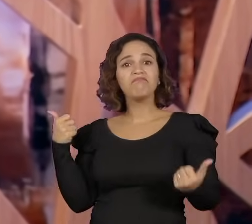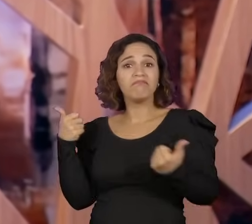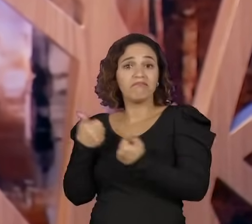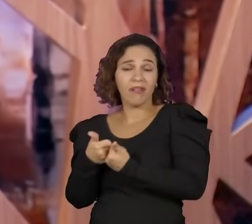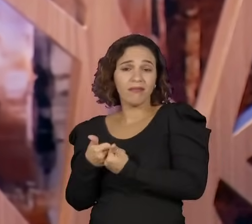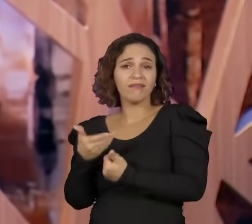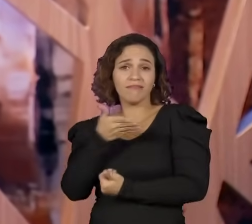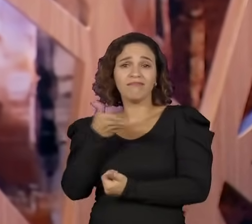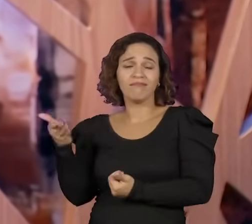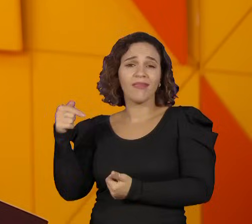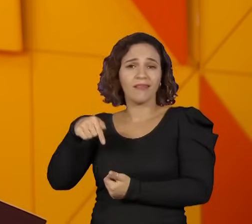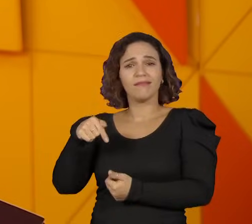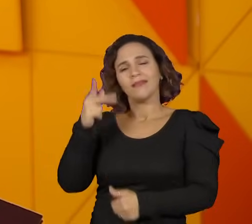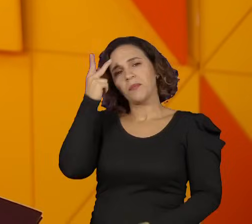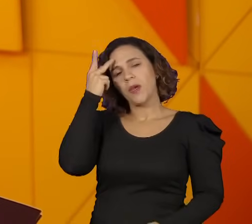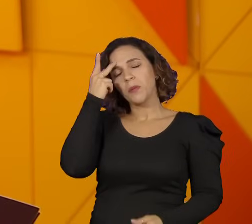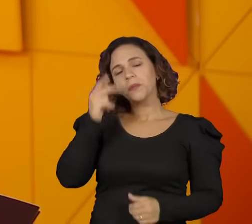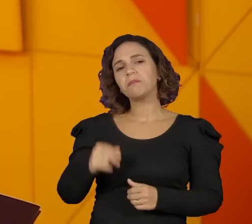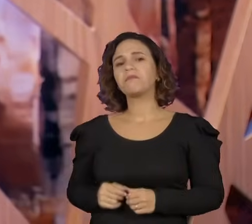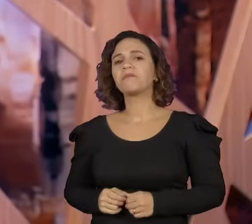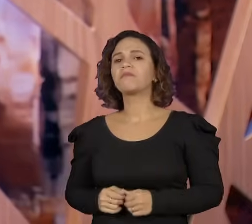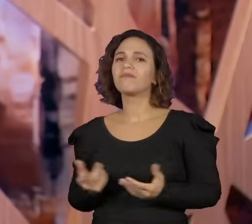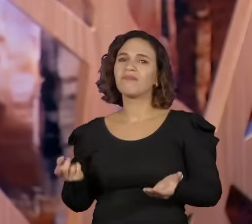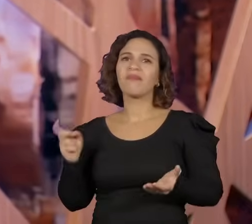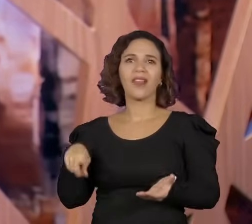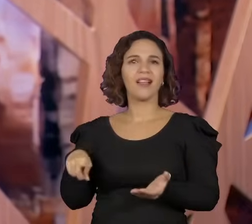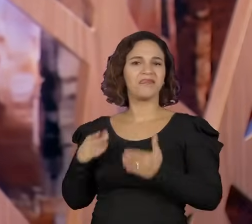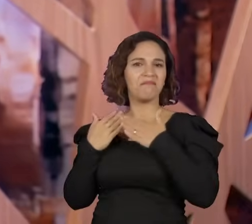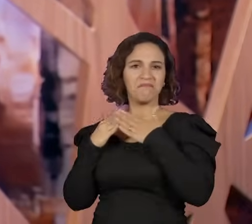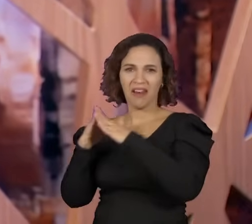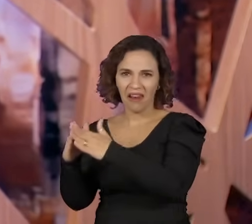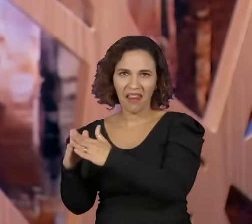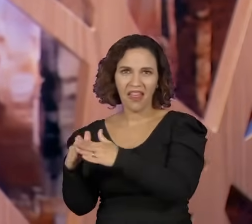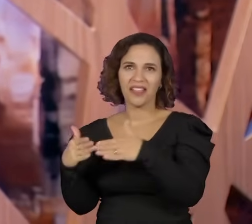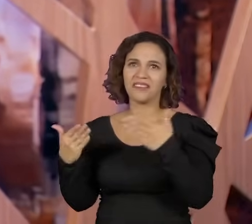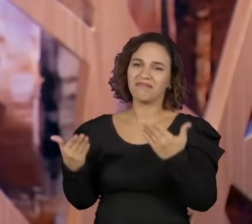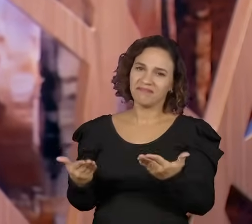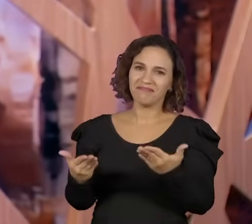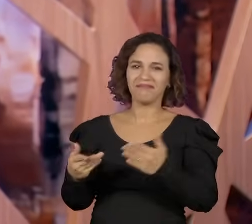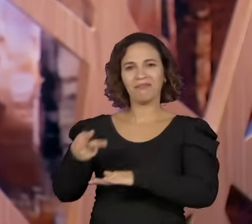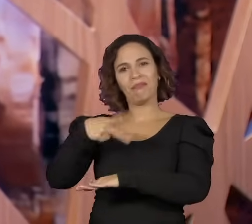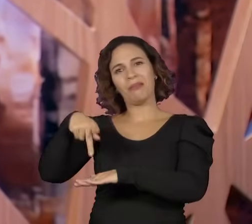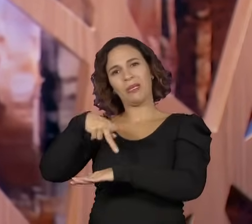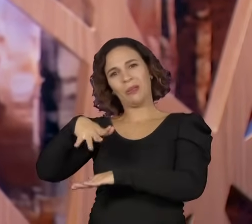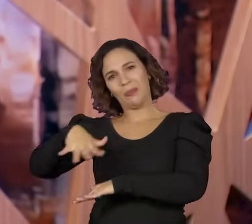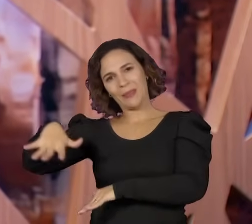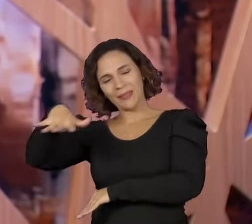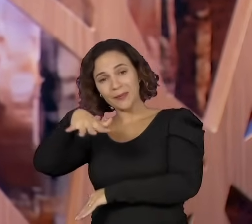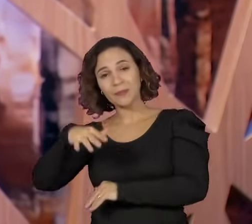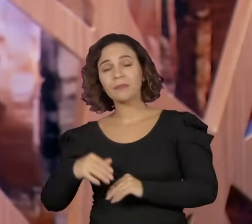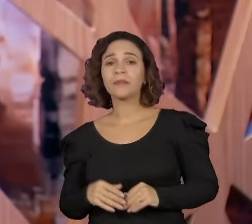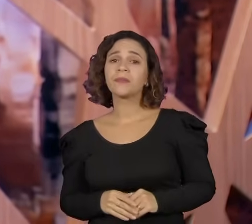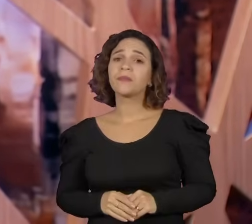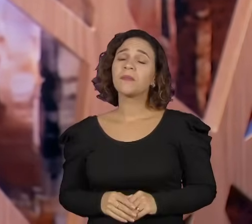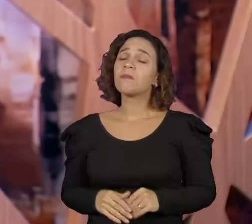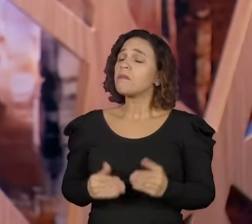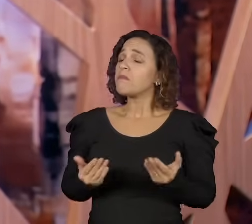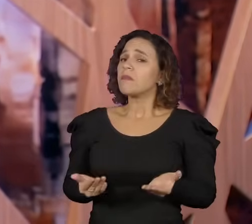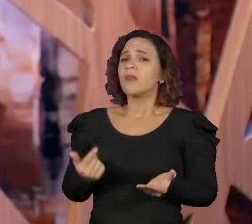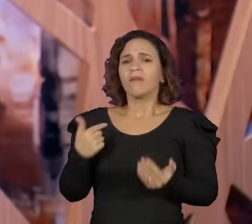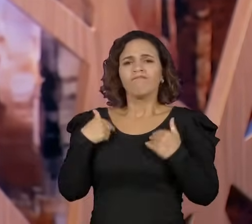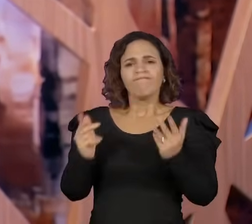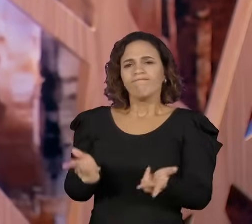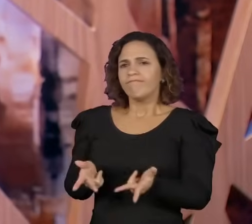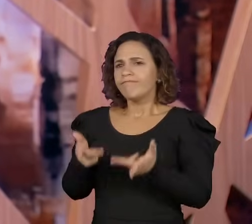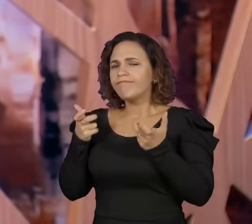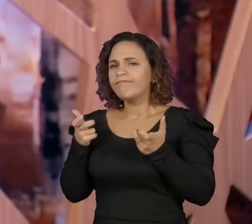Quebrada. É uma cidade aqui da Grande São Paulo. Exato, a gente é ali de Quebrada, entendeu? Pirituba City. E aí, o que eu vejo,